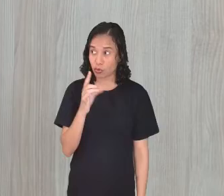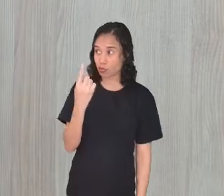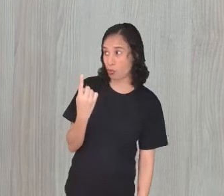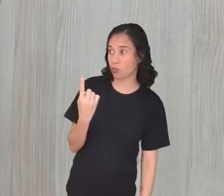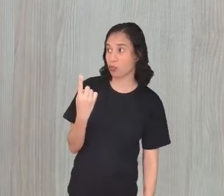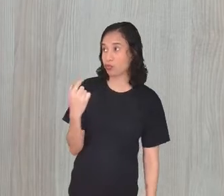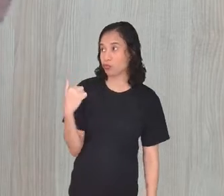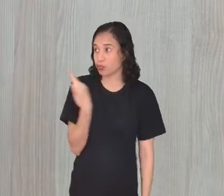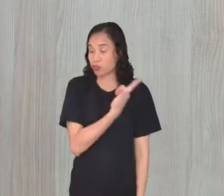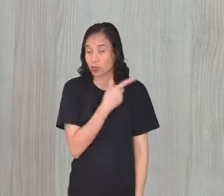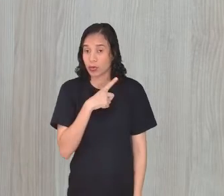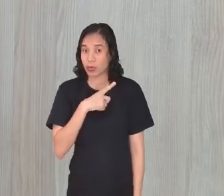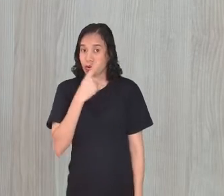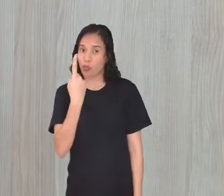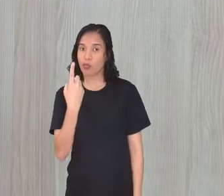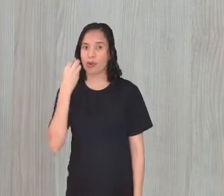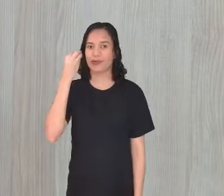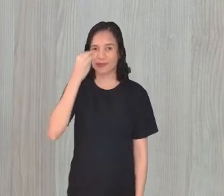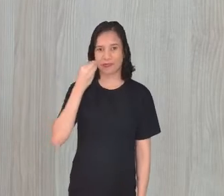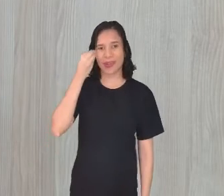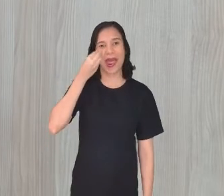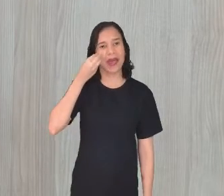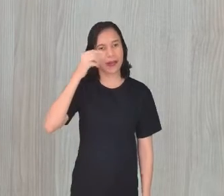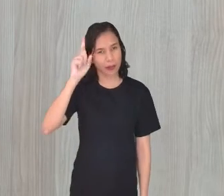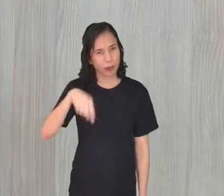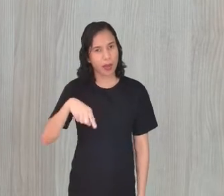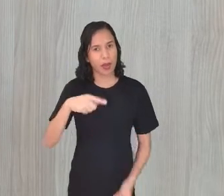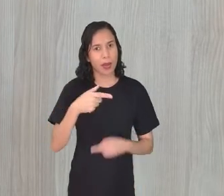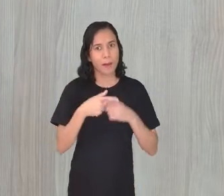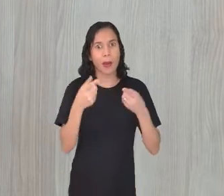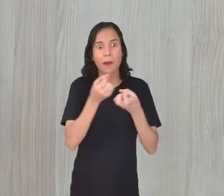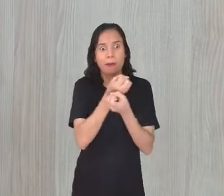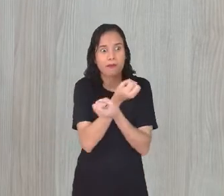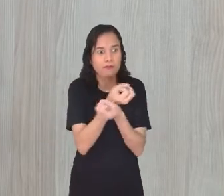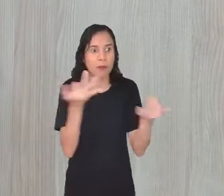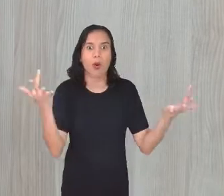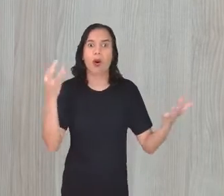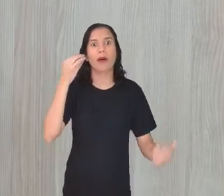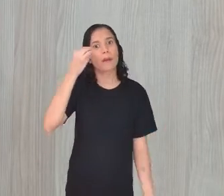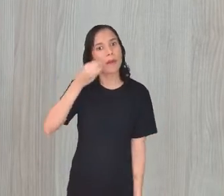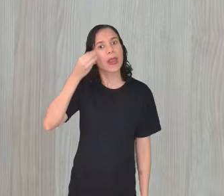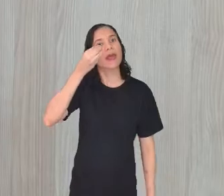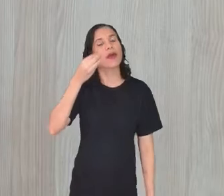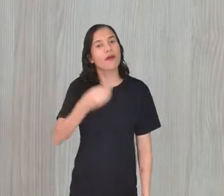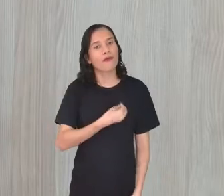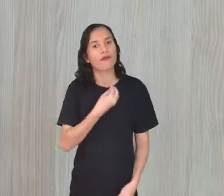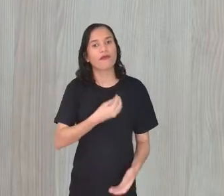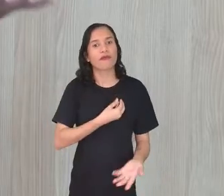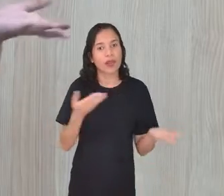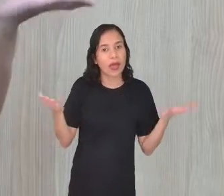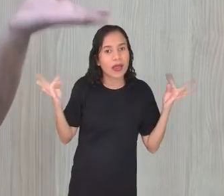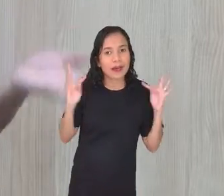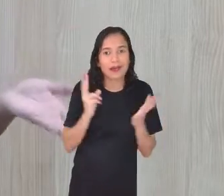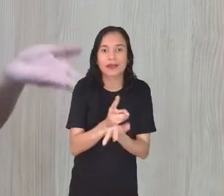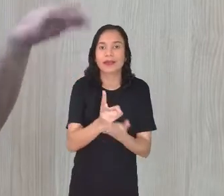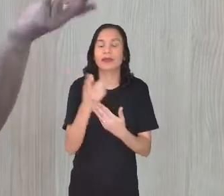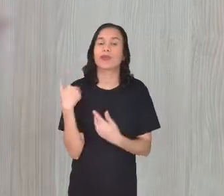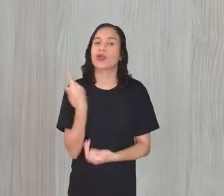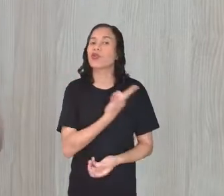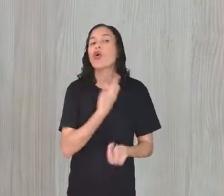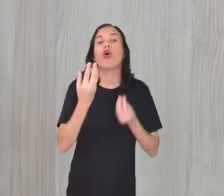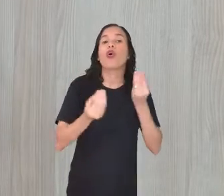gente só vive essa experiência, assim. Mas quantas outras experiências não estão sendo vividas o tempo inteiro? E a gente pode acessá-las